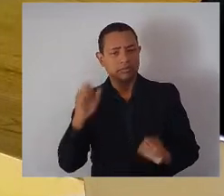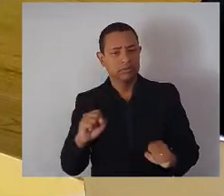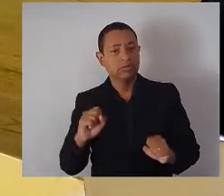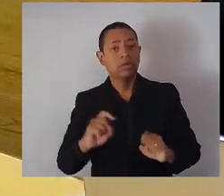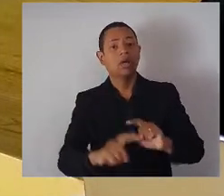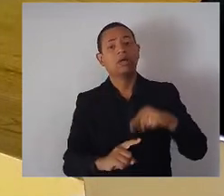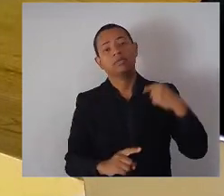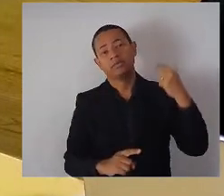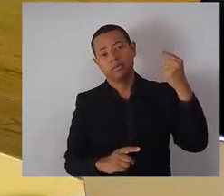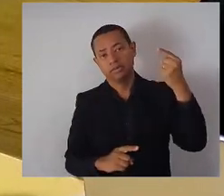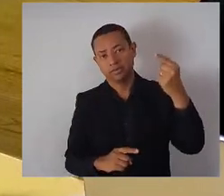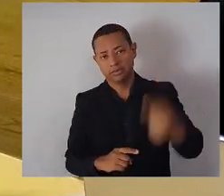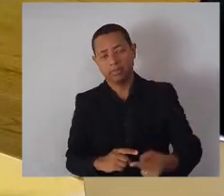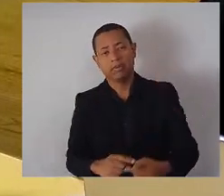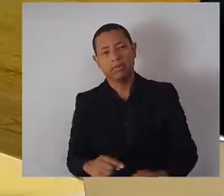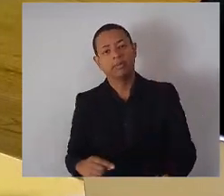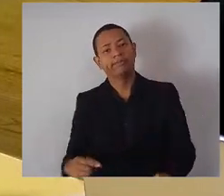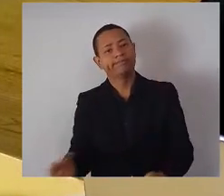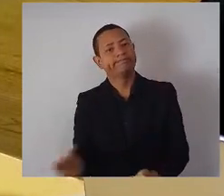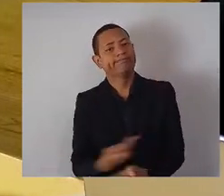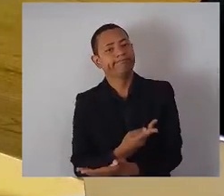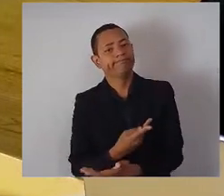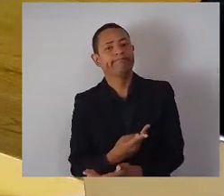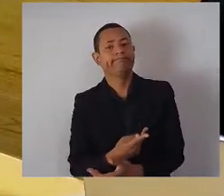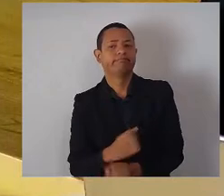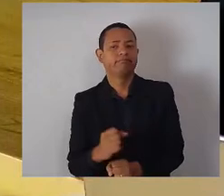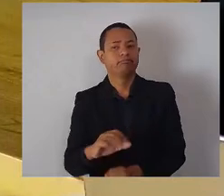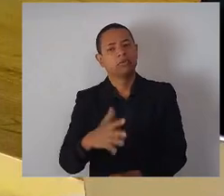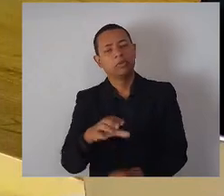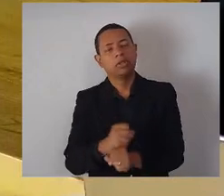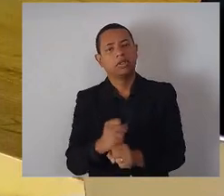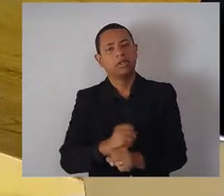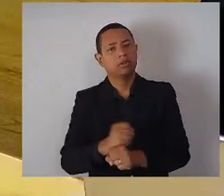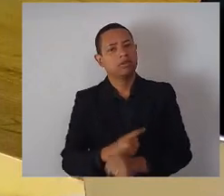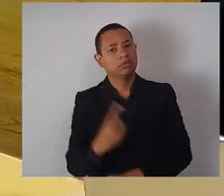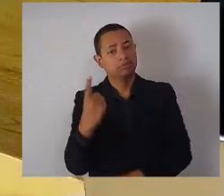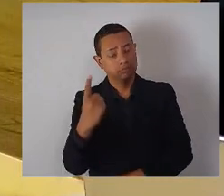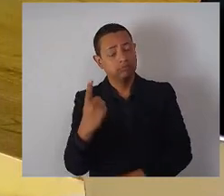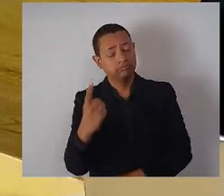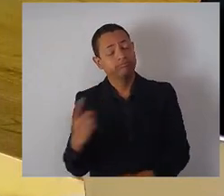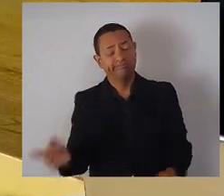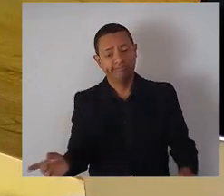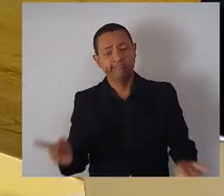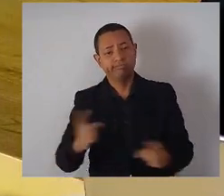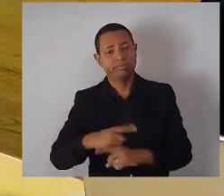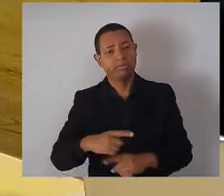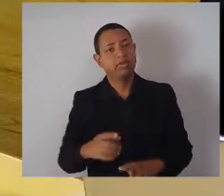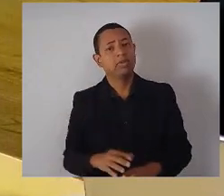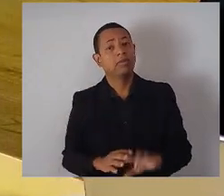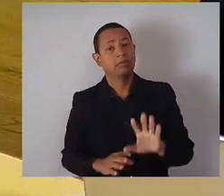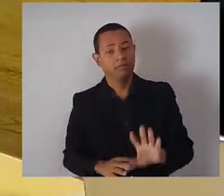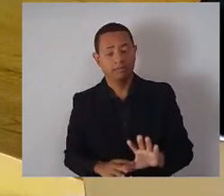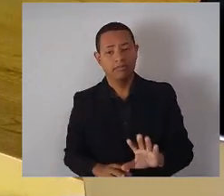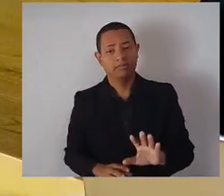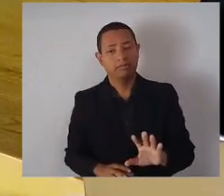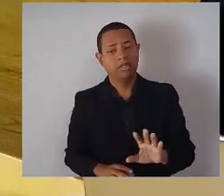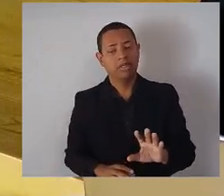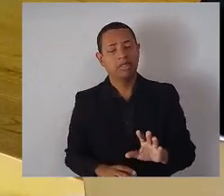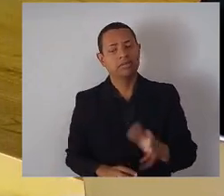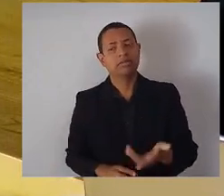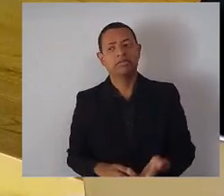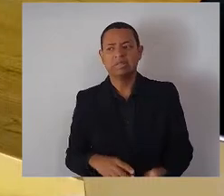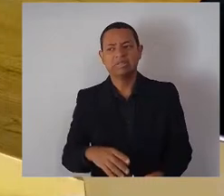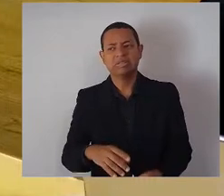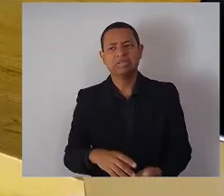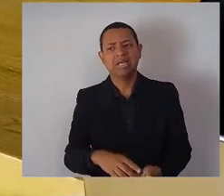depois, posteriormente, aí já um ano depois, é um fato contraditório? É, mas aí não cabe decidir neste